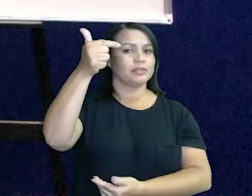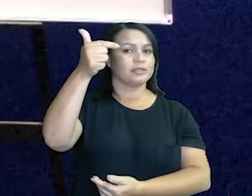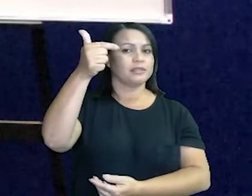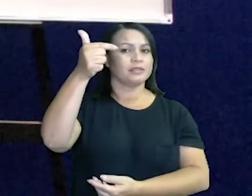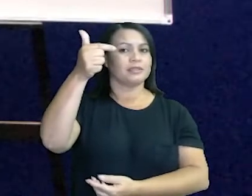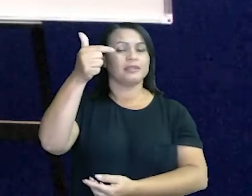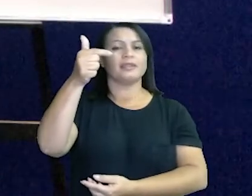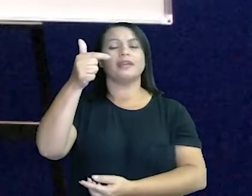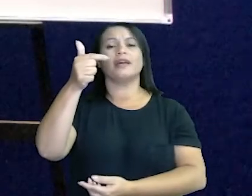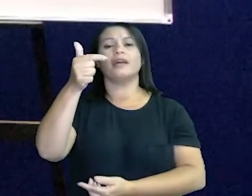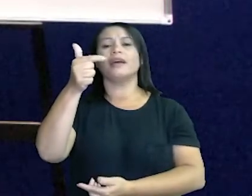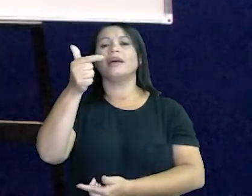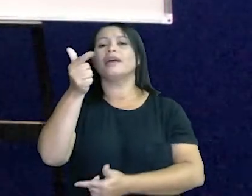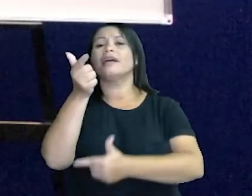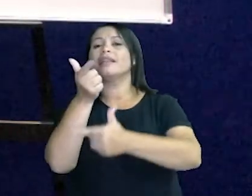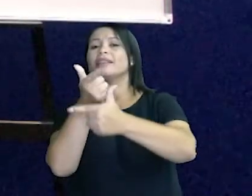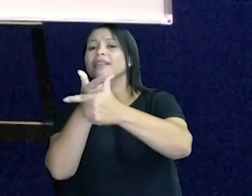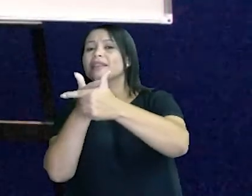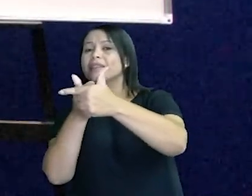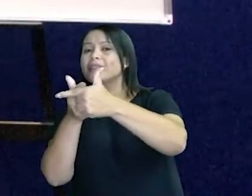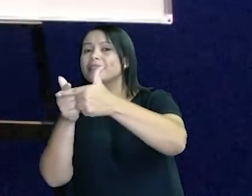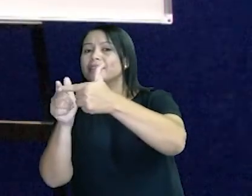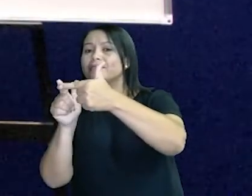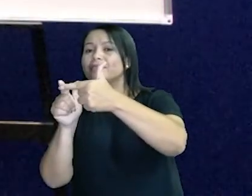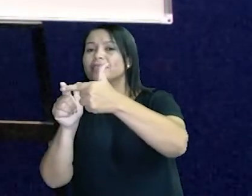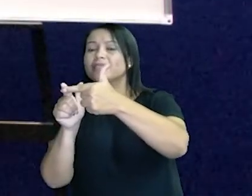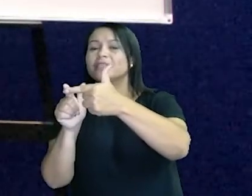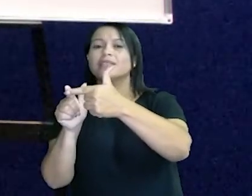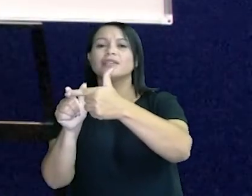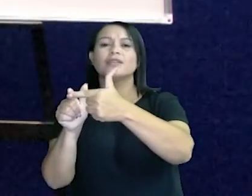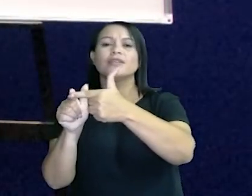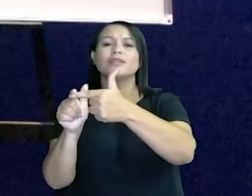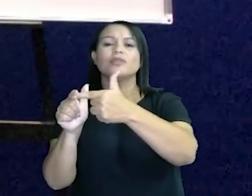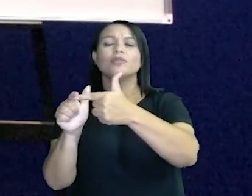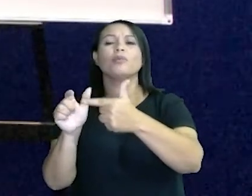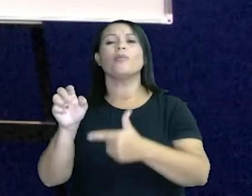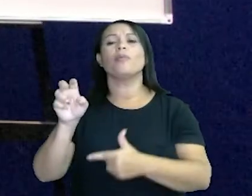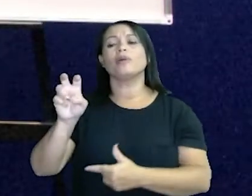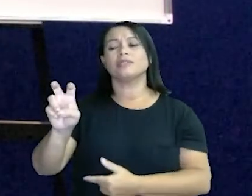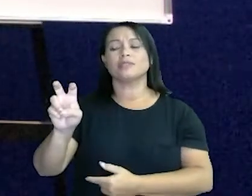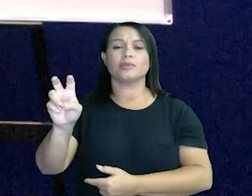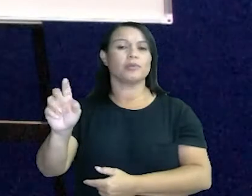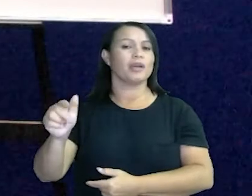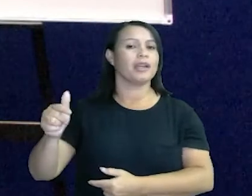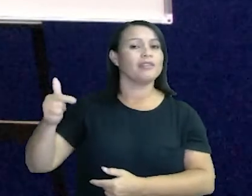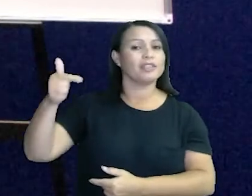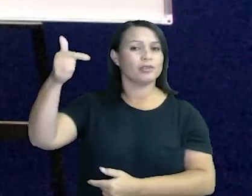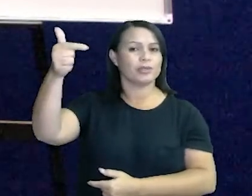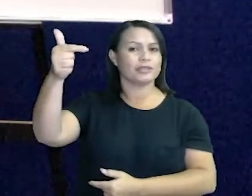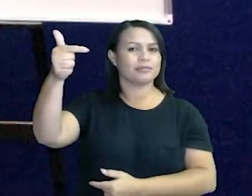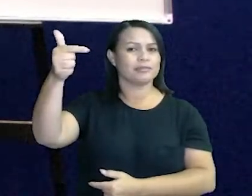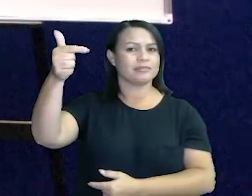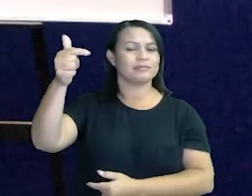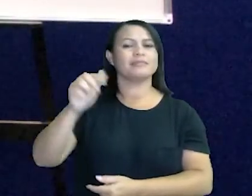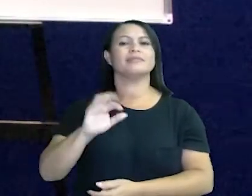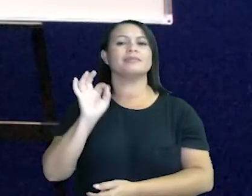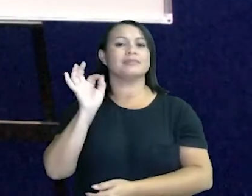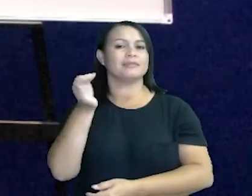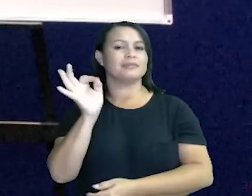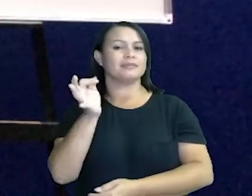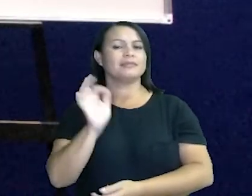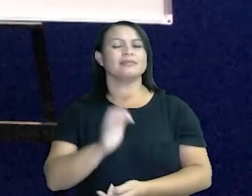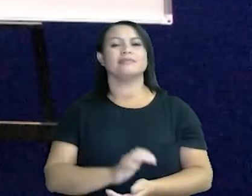2 dividido por que eu tenho que repetir por 5 elevado a 2